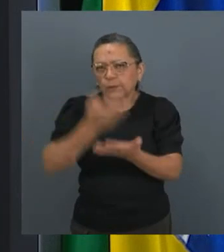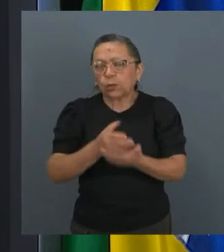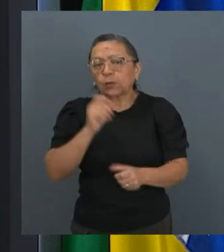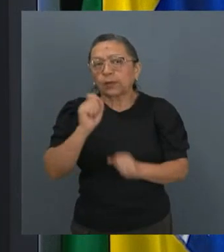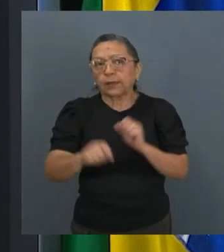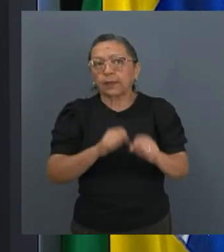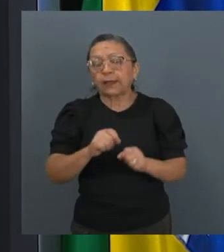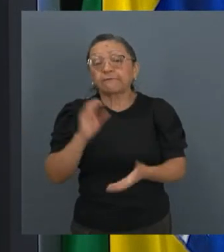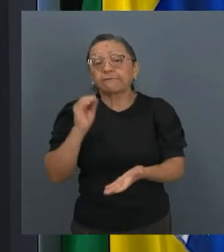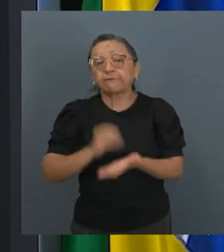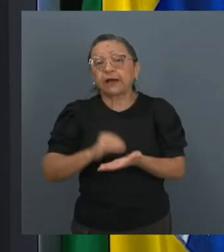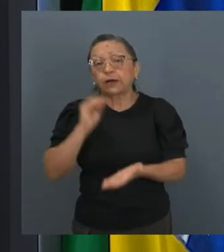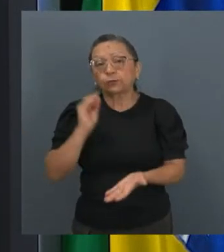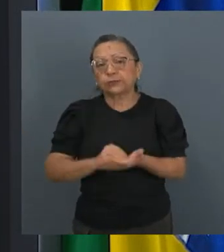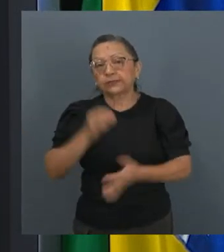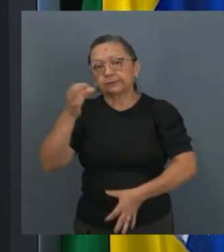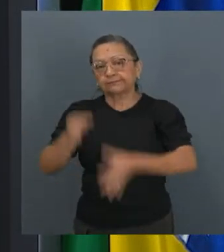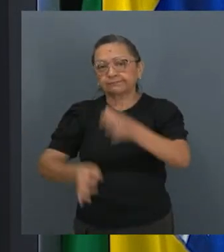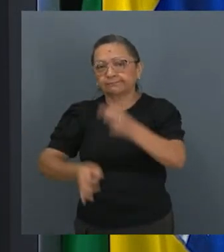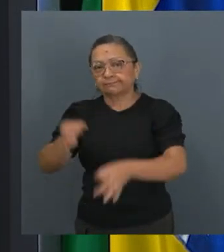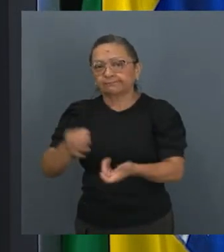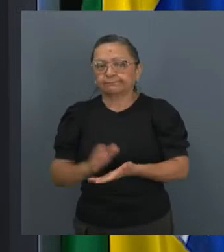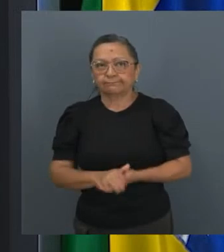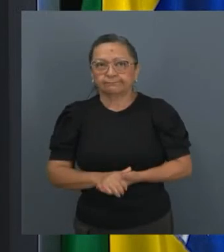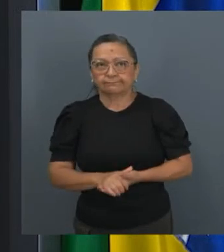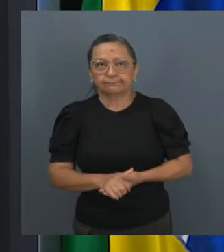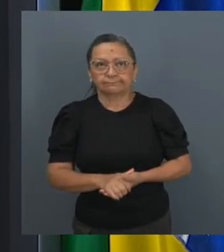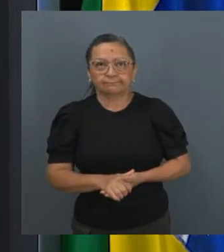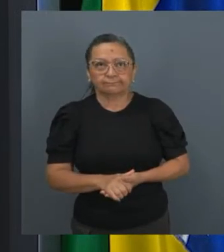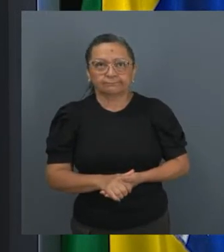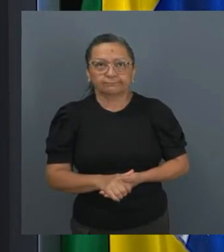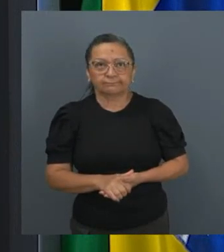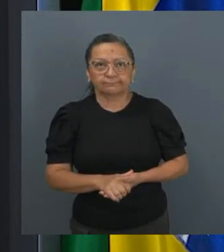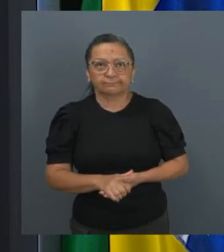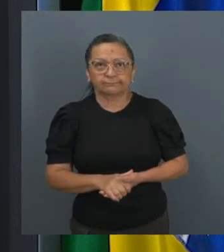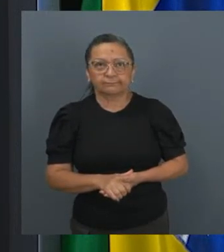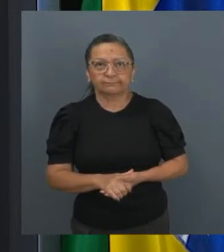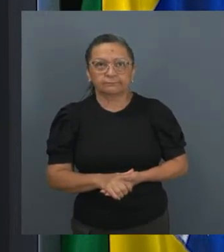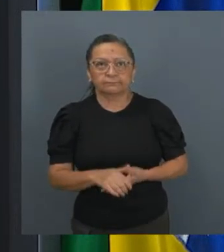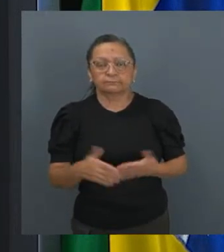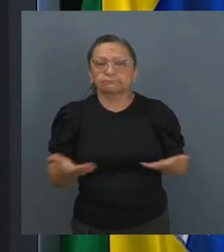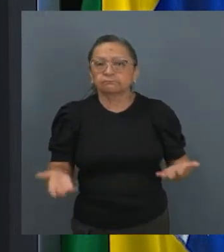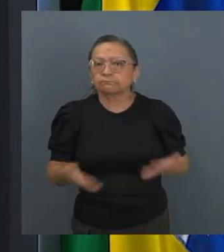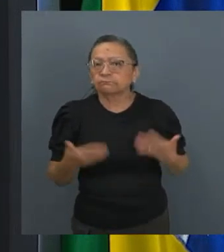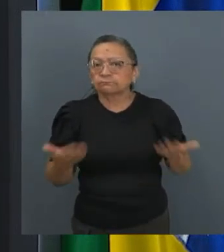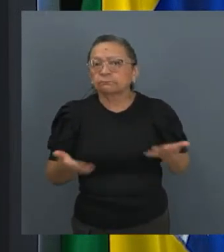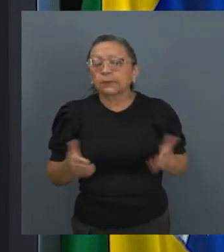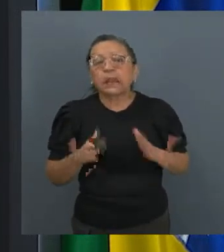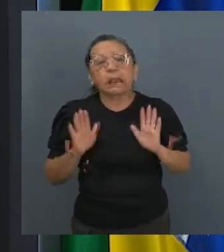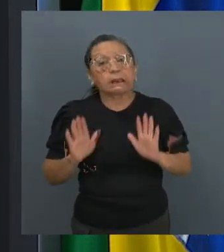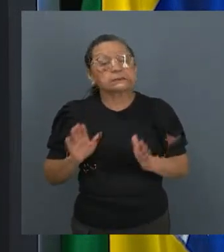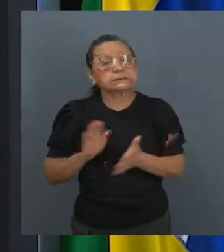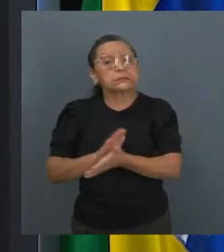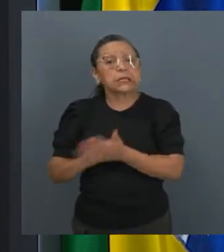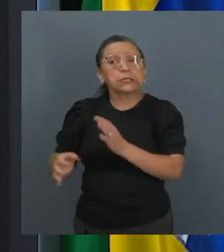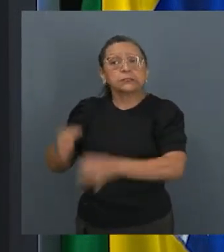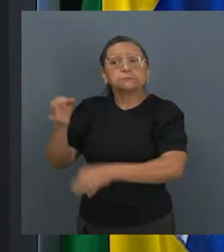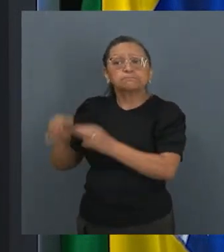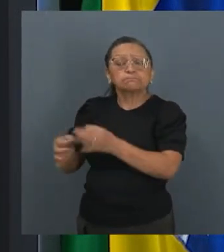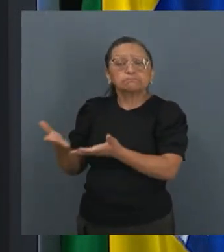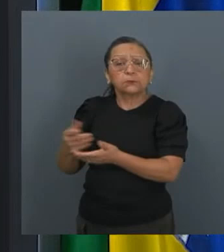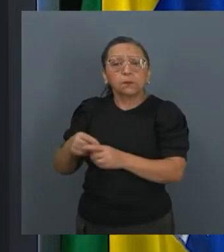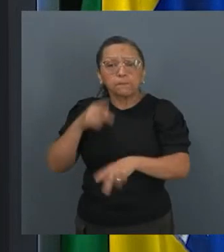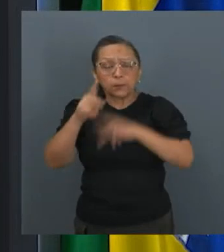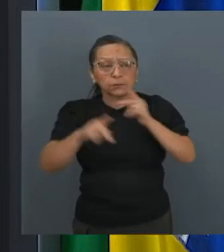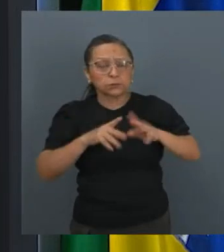é a injustiça que está deixando a população sem esperança.